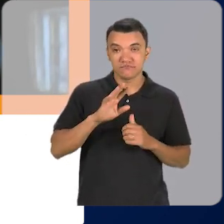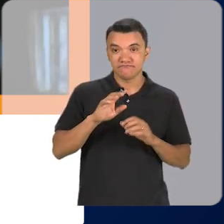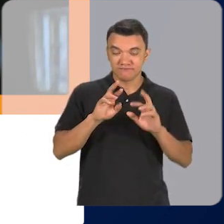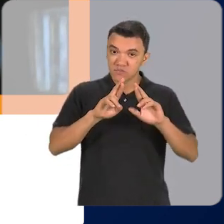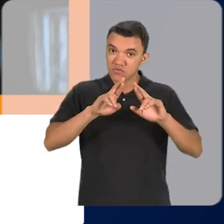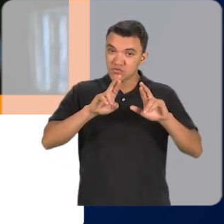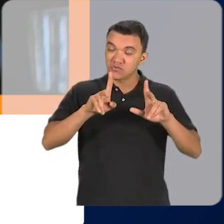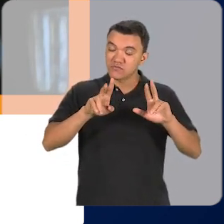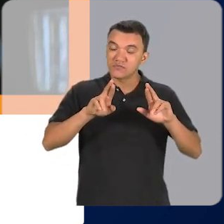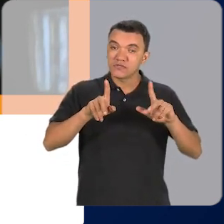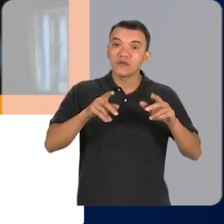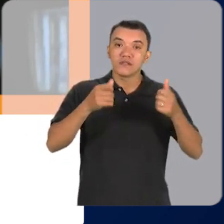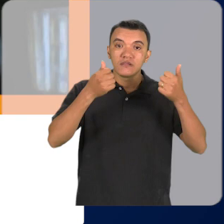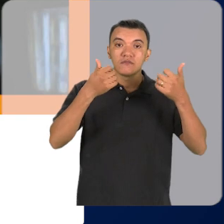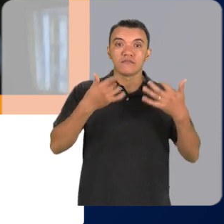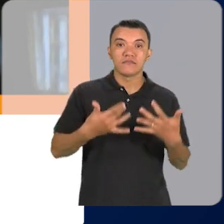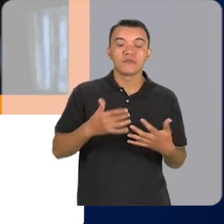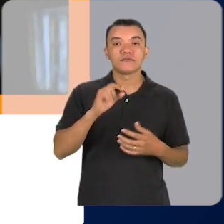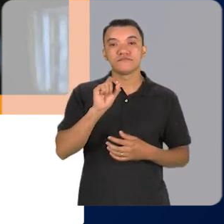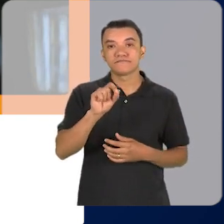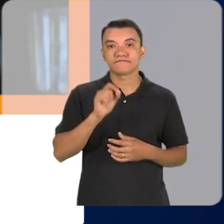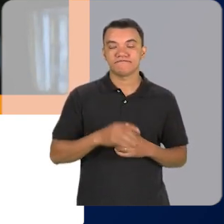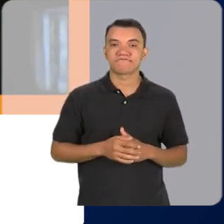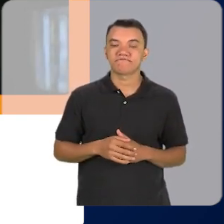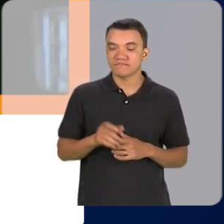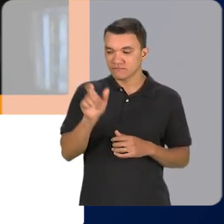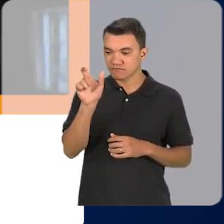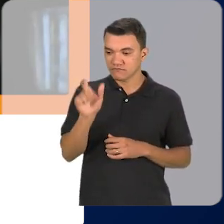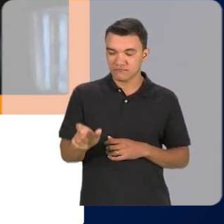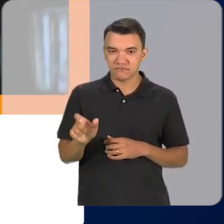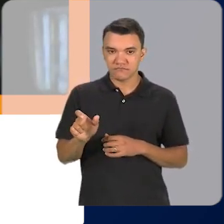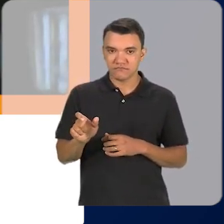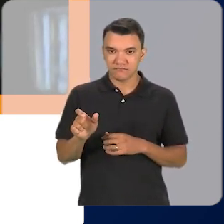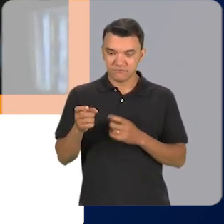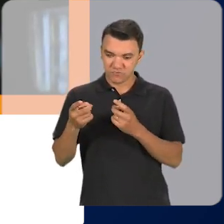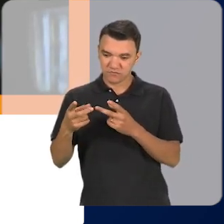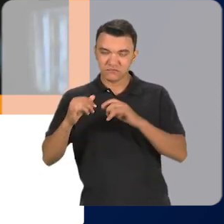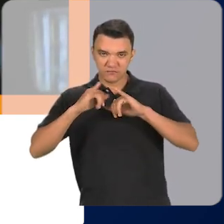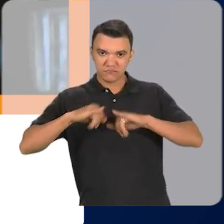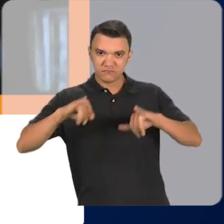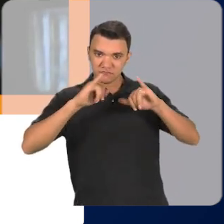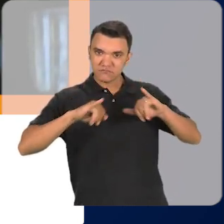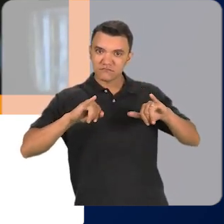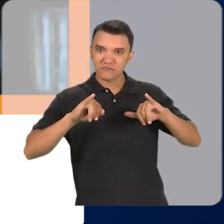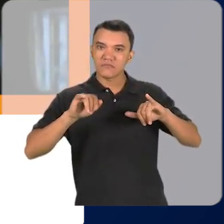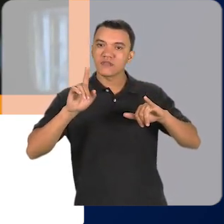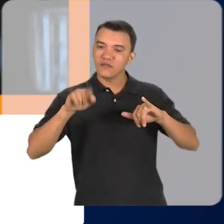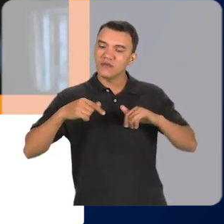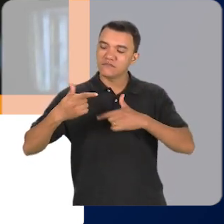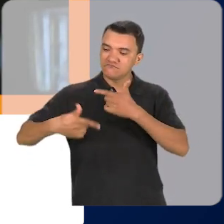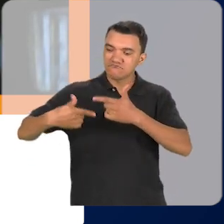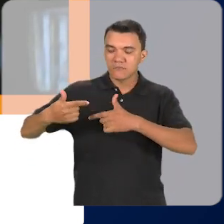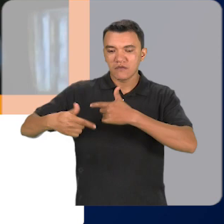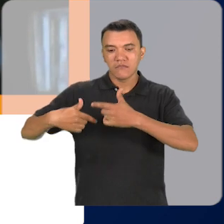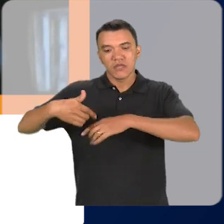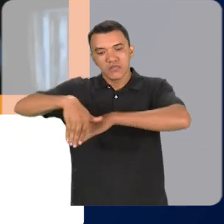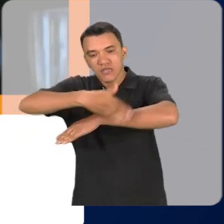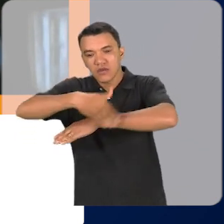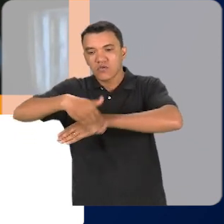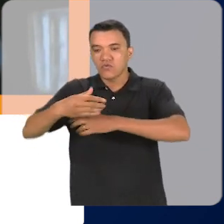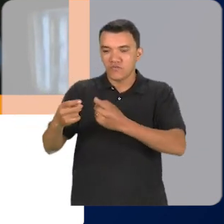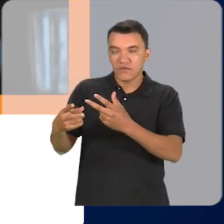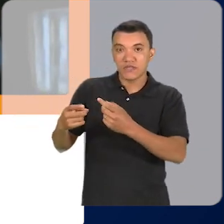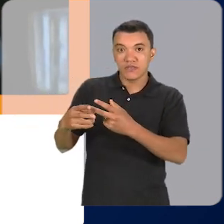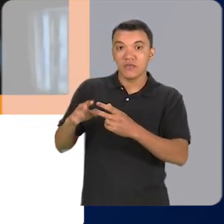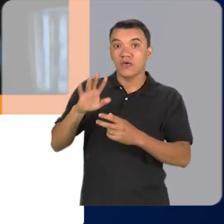diferenciada, né, que o pregoeiro, ele é um vendedor ambulante, um trabalhador ambulante, né, um vendedor ambulante, mas